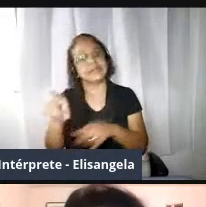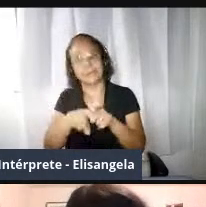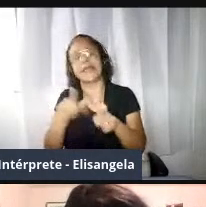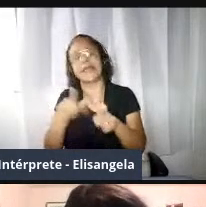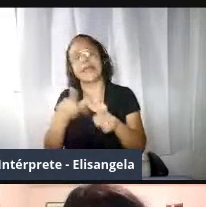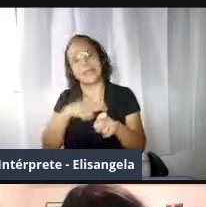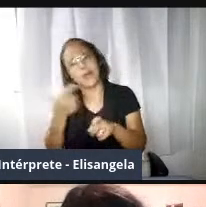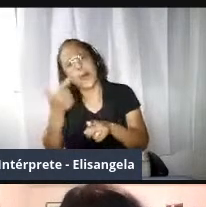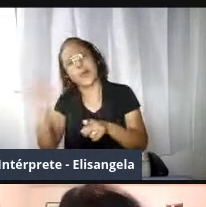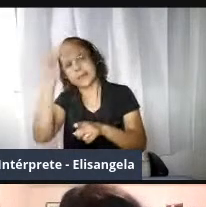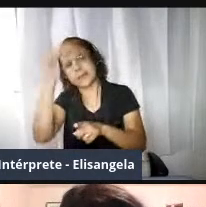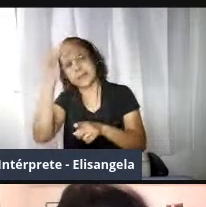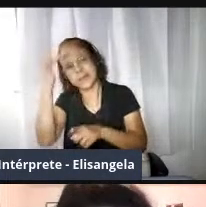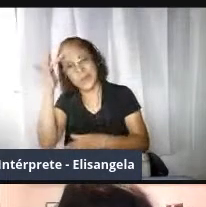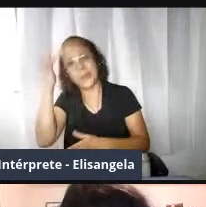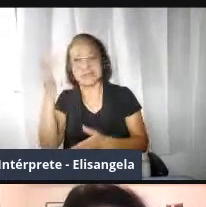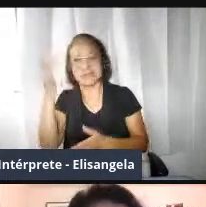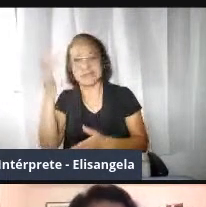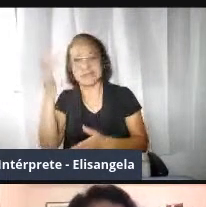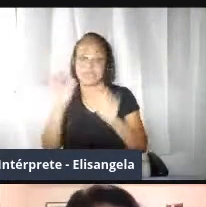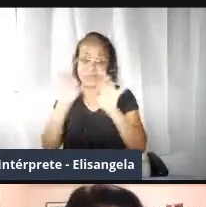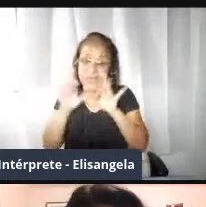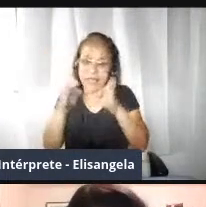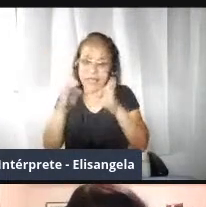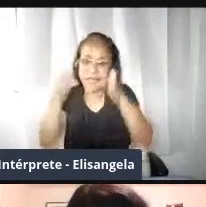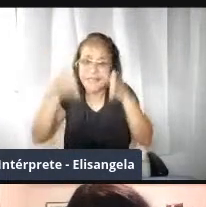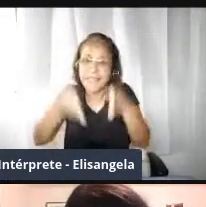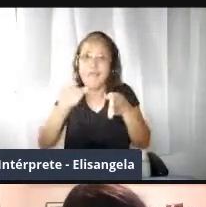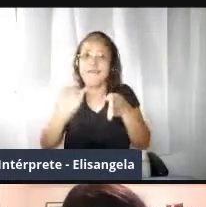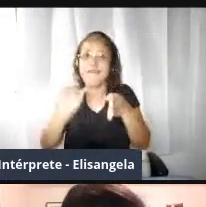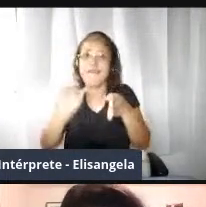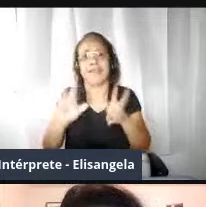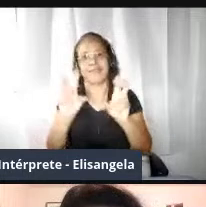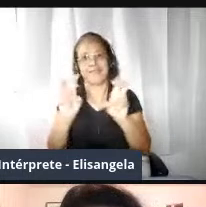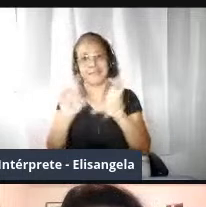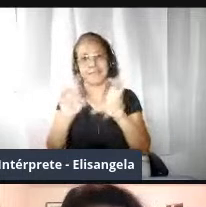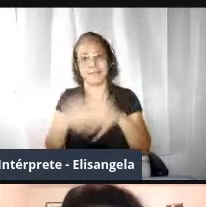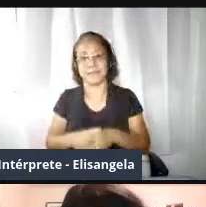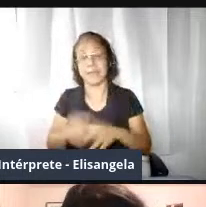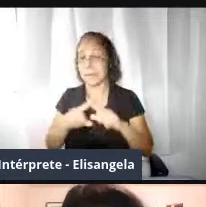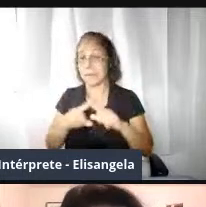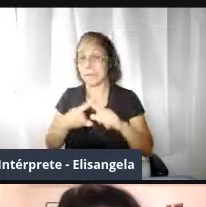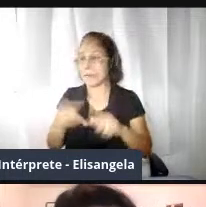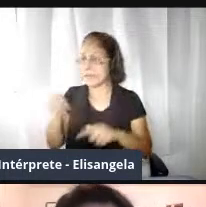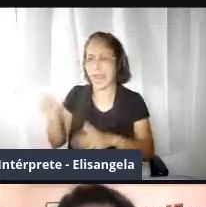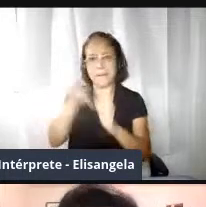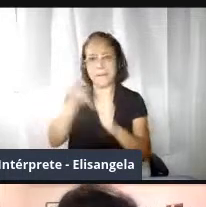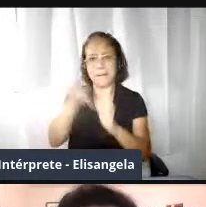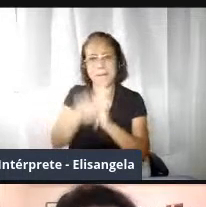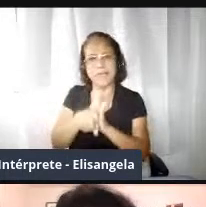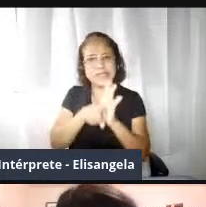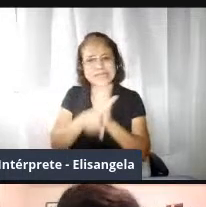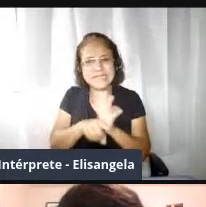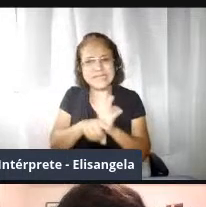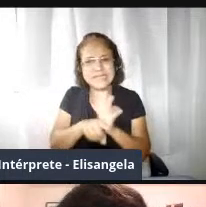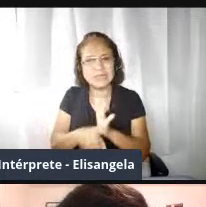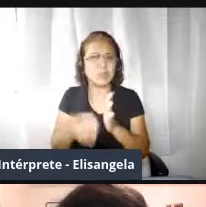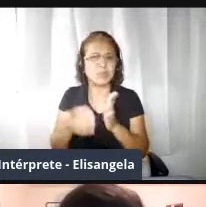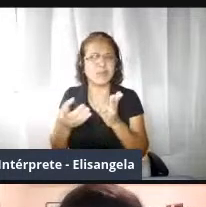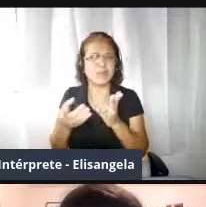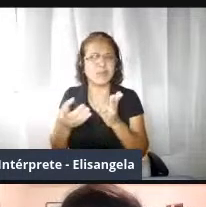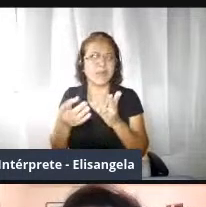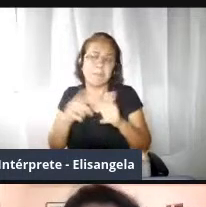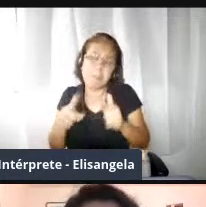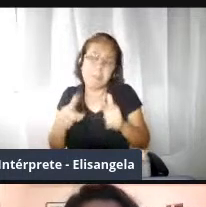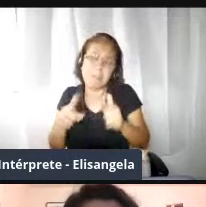que aí vão se especializar na temática, né? Então, ela não era essa pesquisa da Zeila De Martini, mas ela tem essa importância de chamar